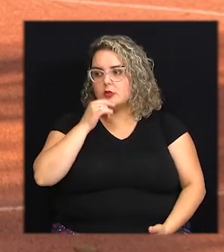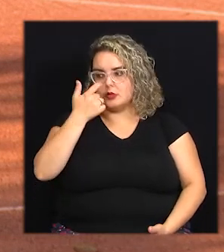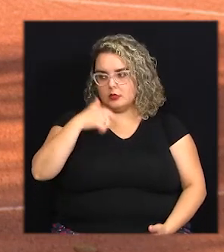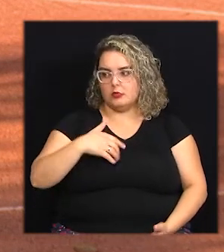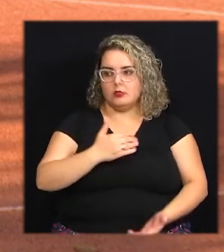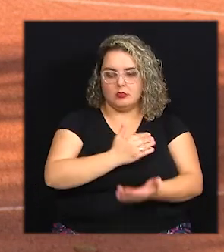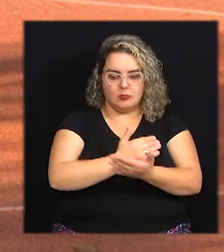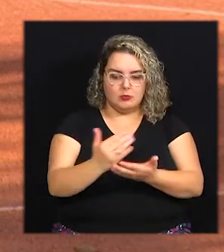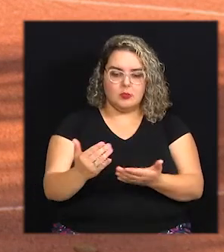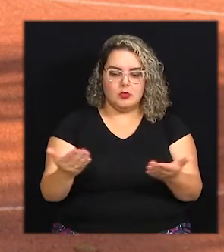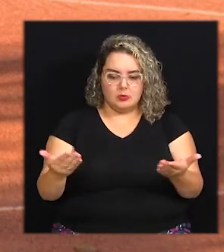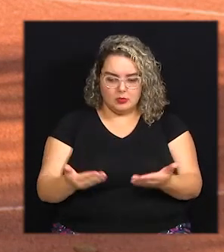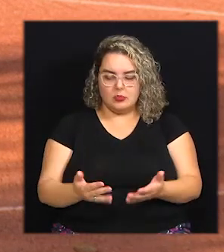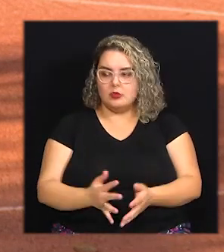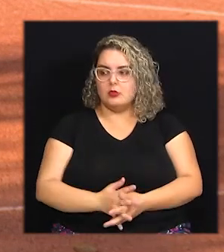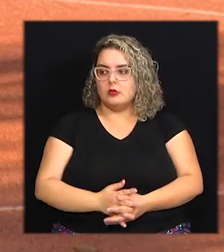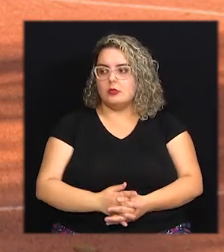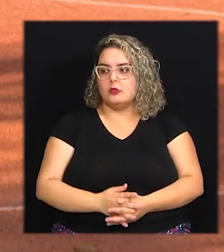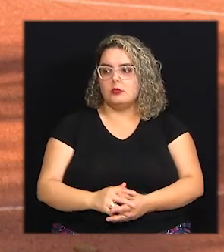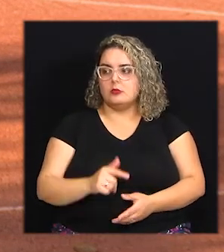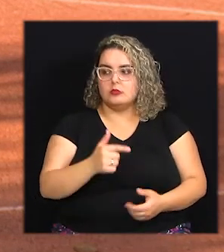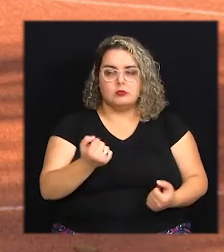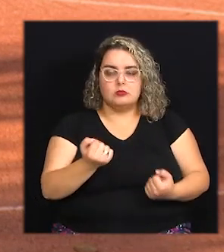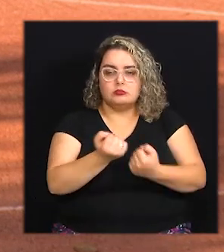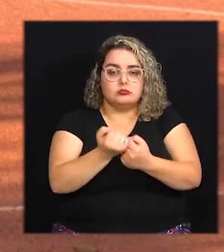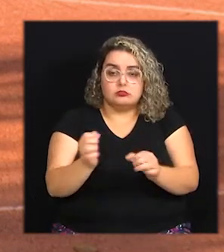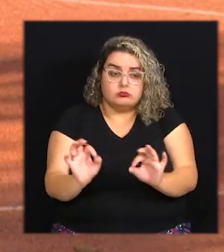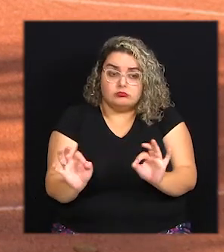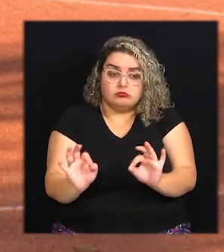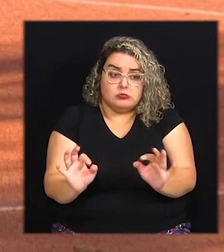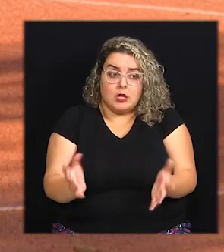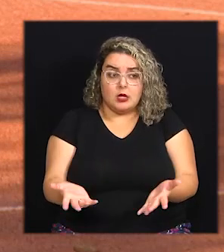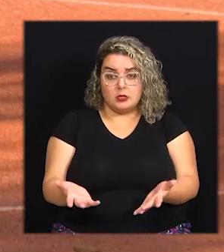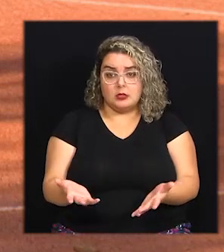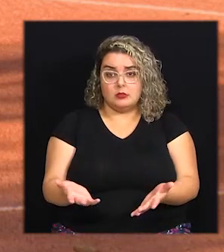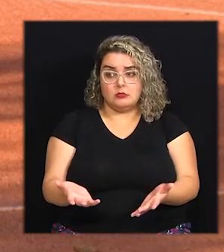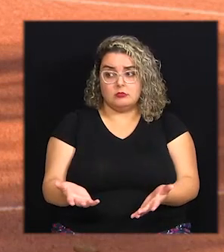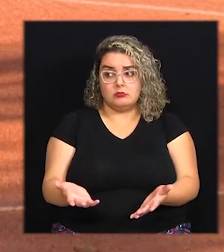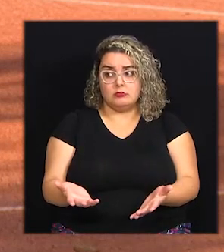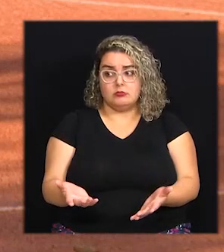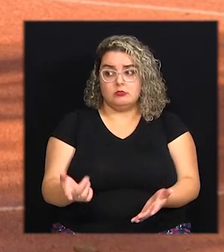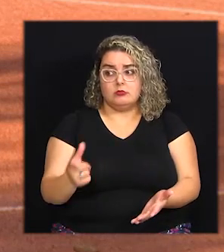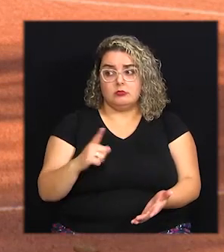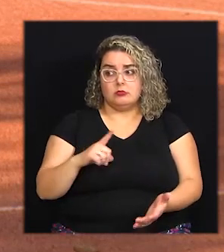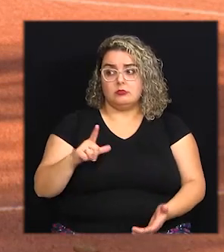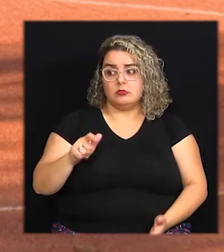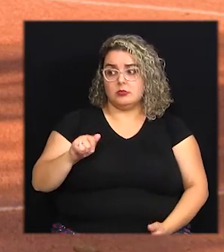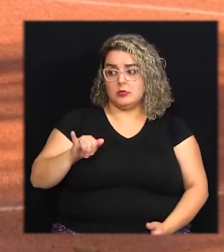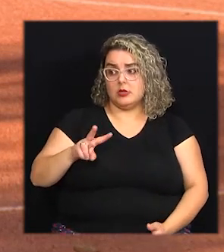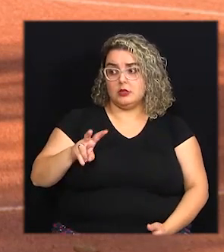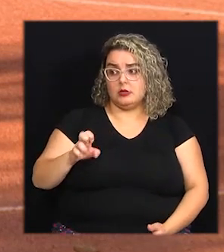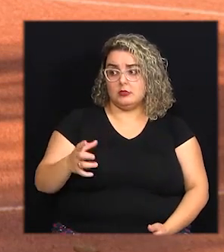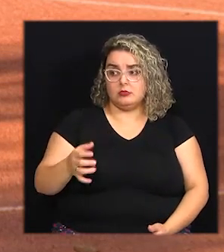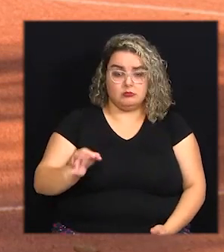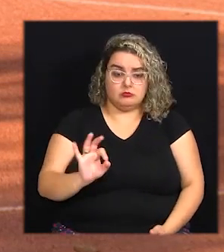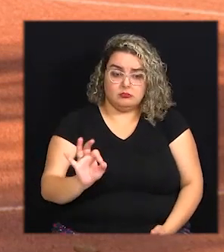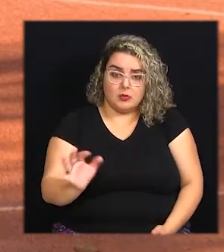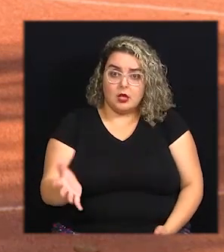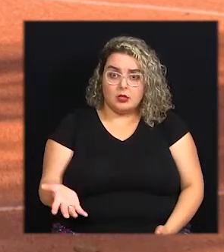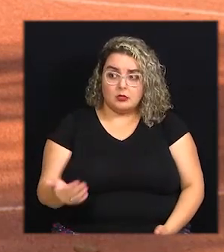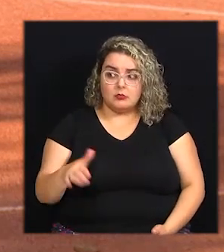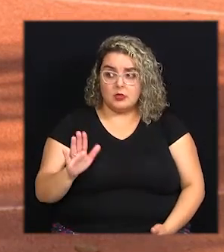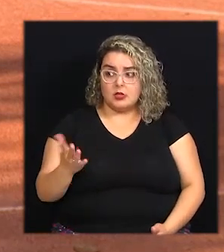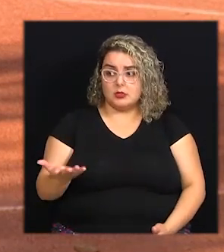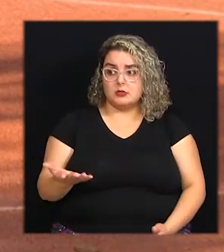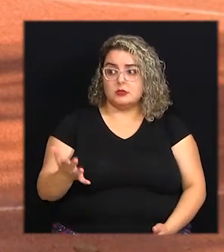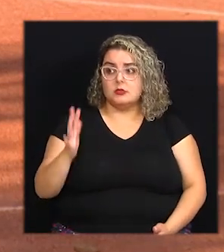Porque, vamos supor, eu que estou começando agora, eu não tenho apoio quase nenhum praticamente. Eu tenho da live, mas ninguém,